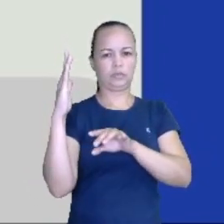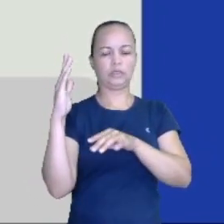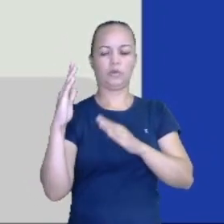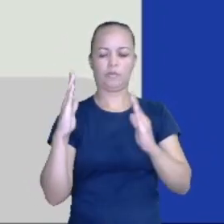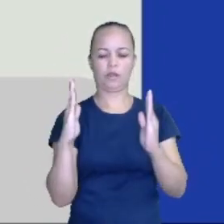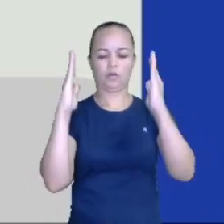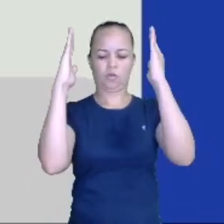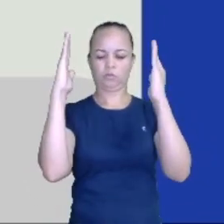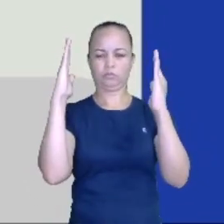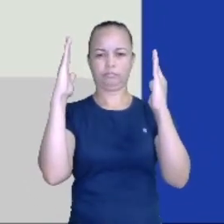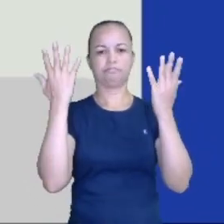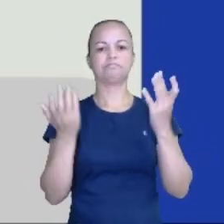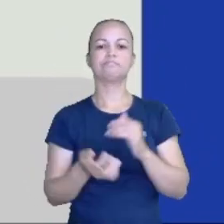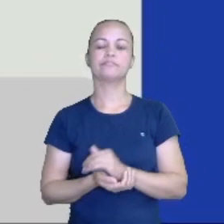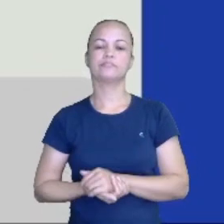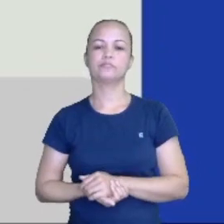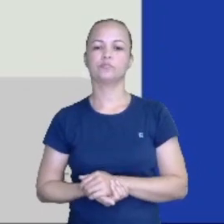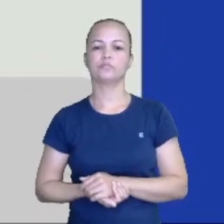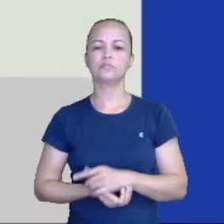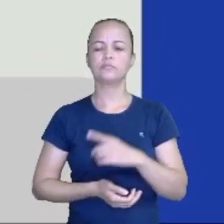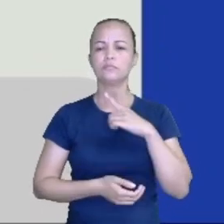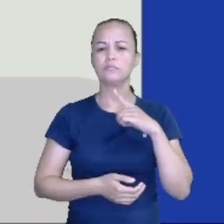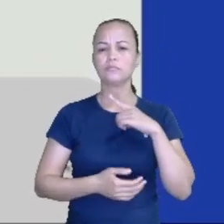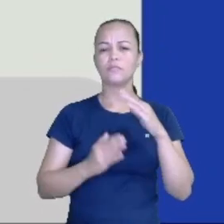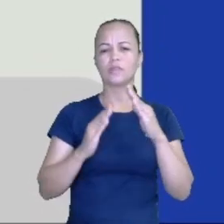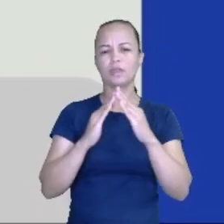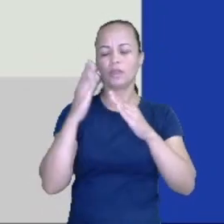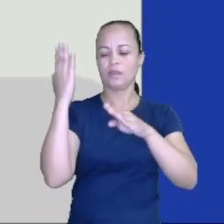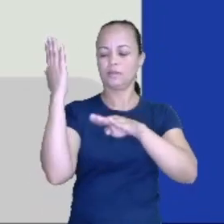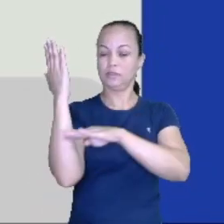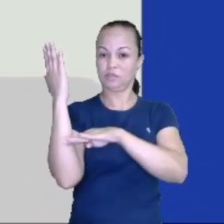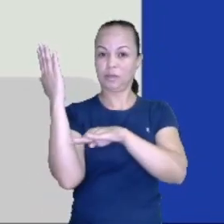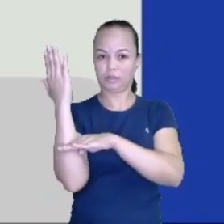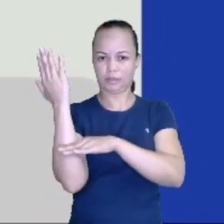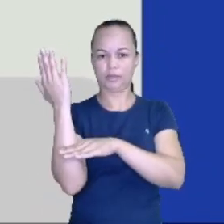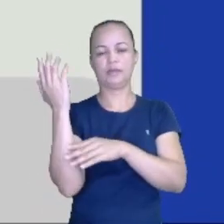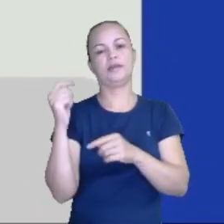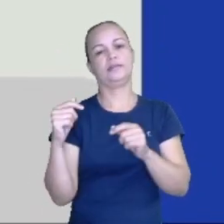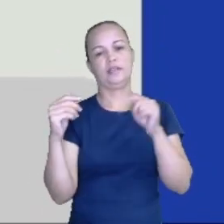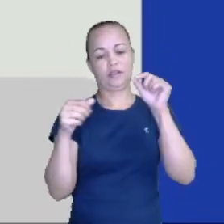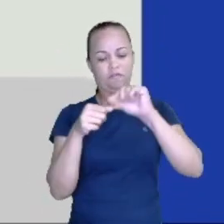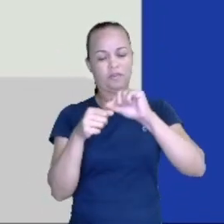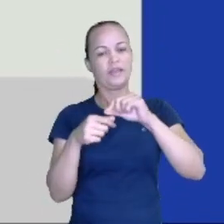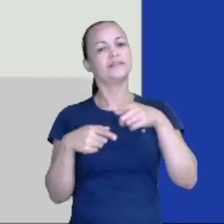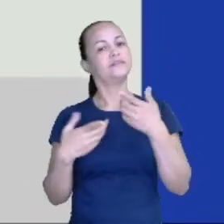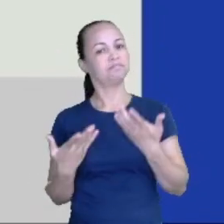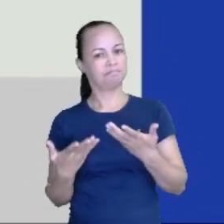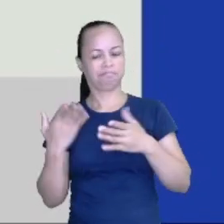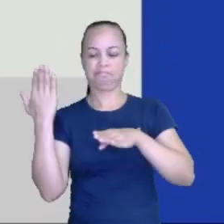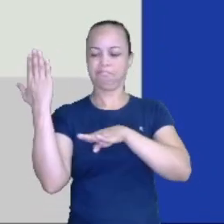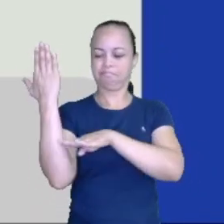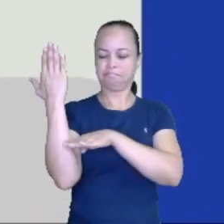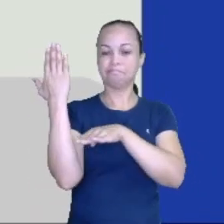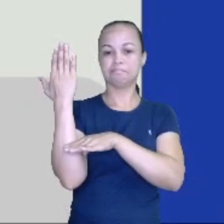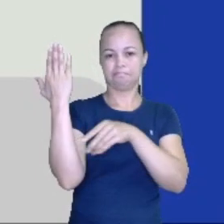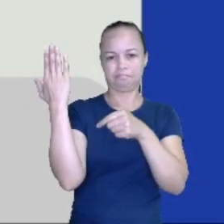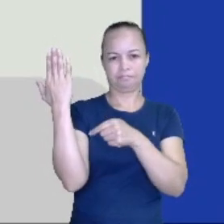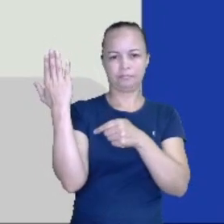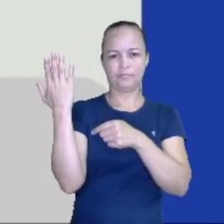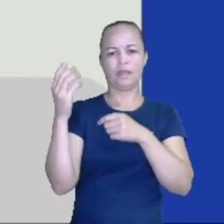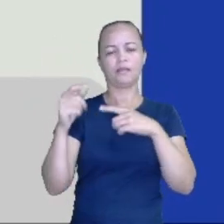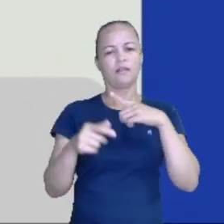aí? Eu tenho uma casa de madeira, certo? Que ela é feita de madeira. E aí tem